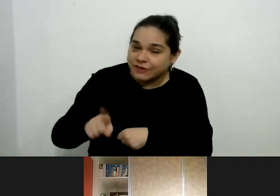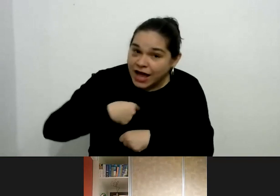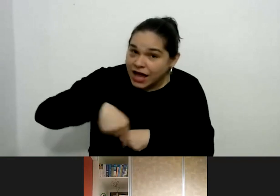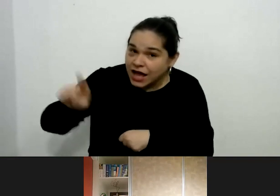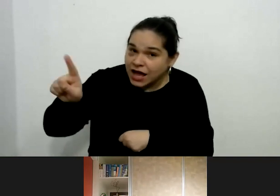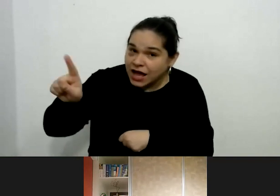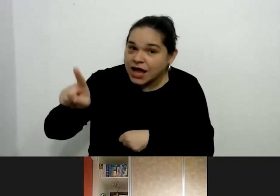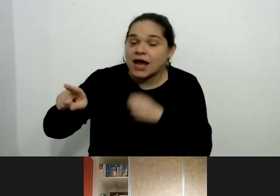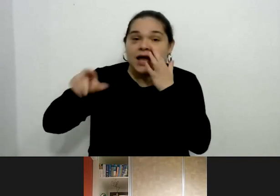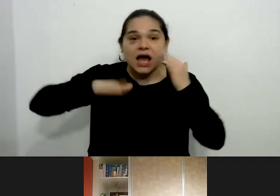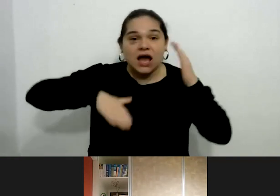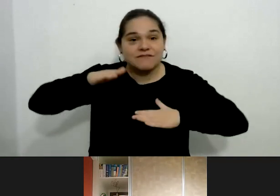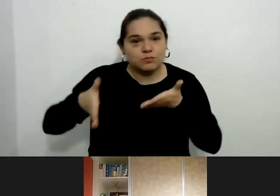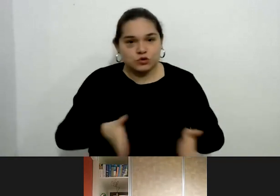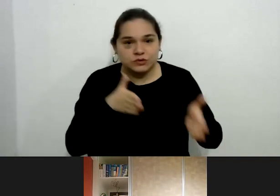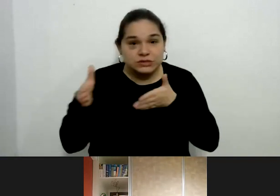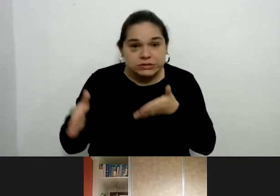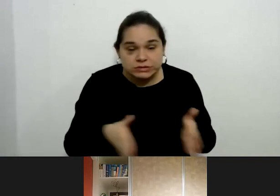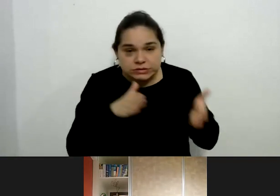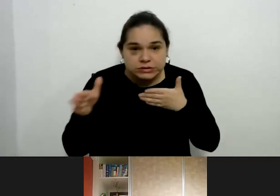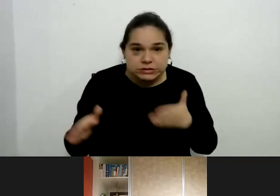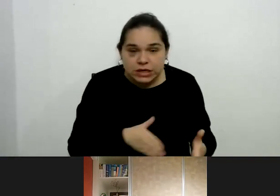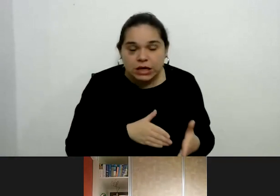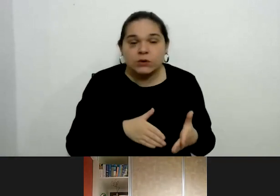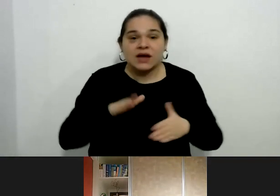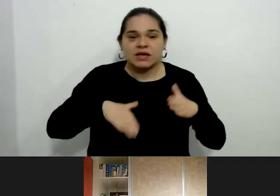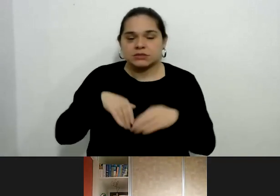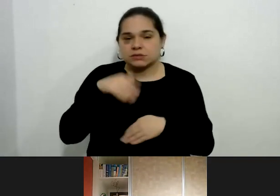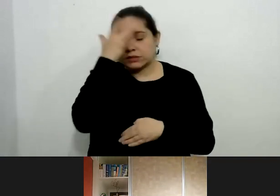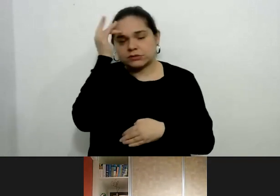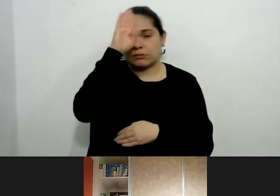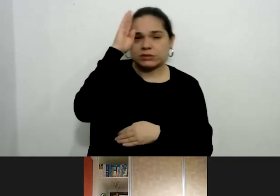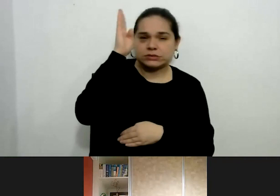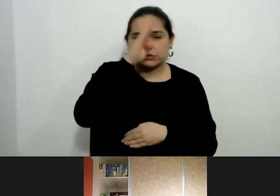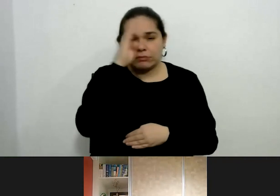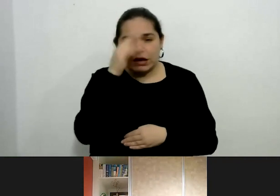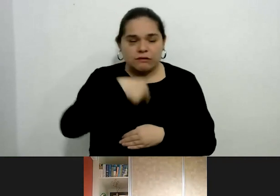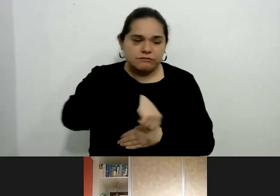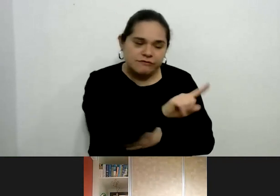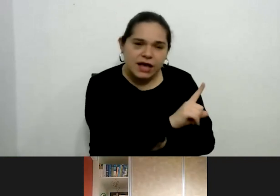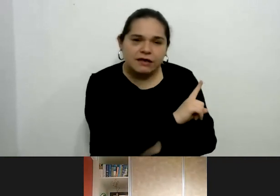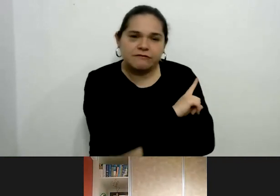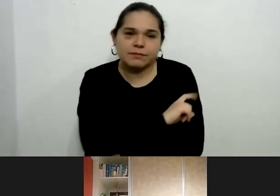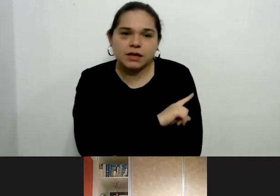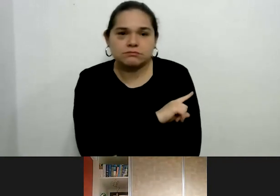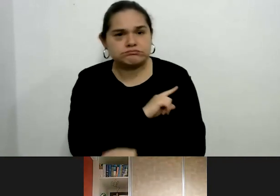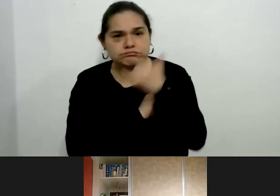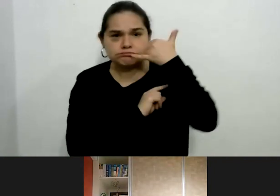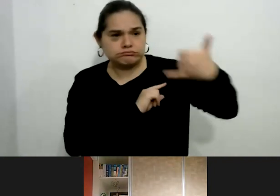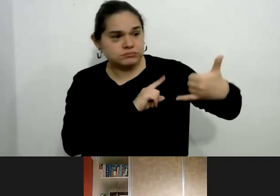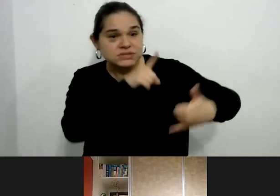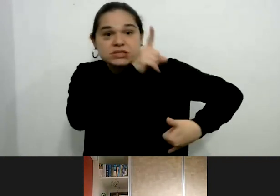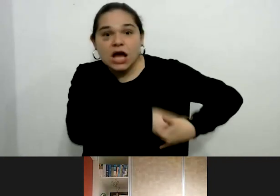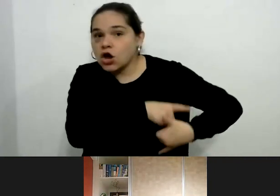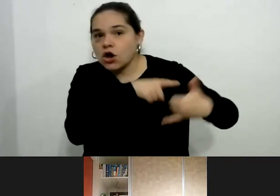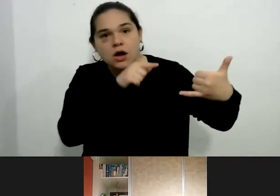passando mal, tem que levar para a enfermaria alguma coisa, às vezes fica aquela desconfiança e essa chamada de vídeo pode ser feita na hora, lá na